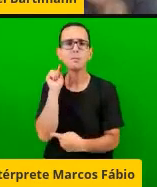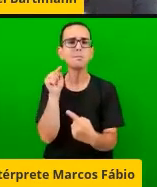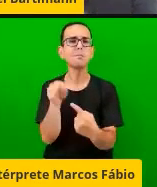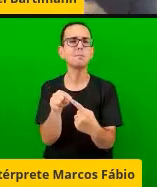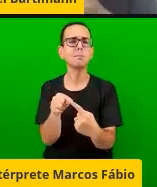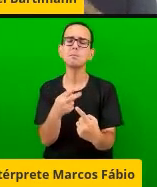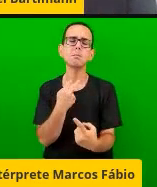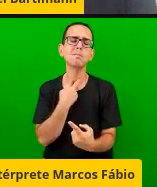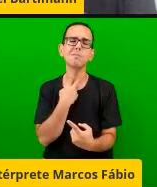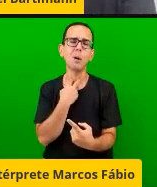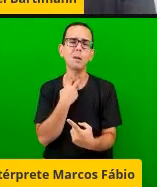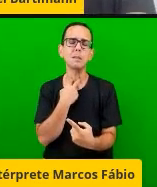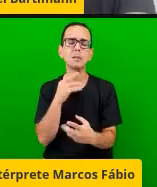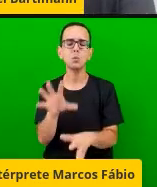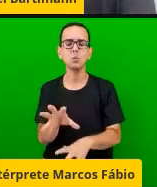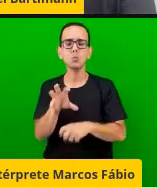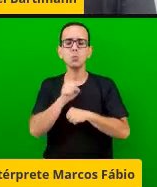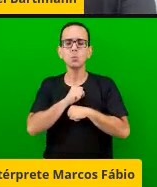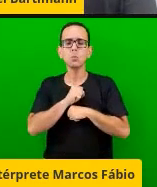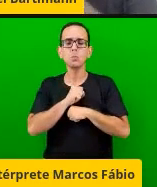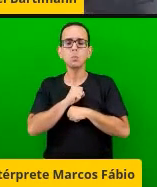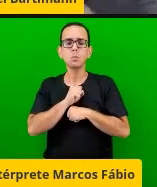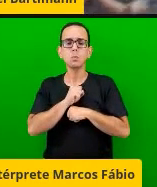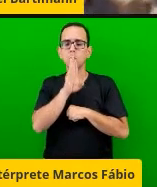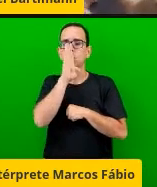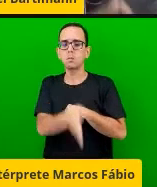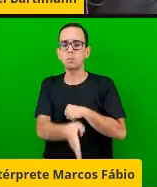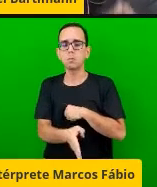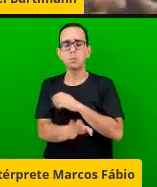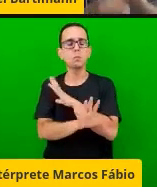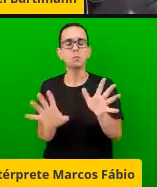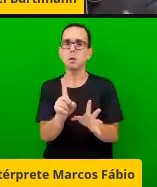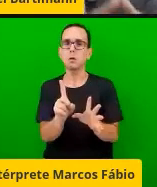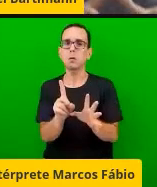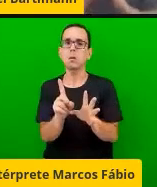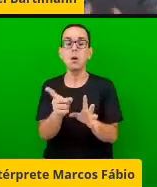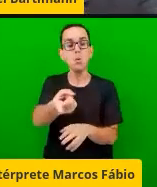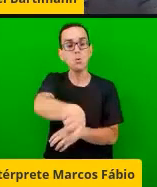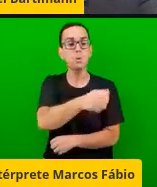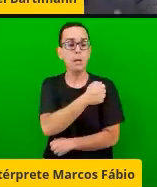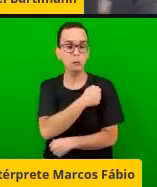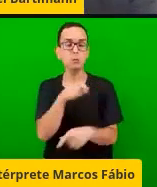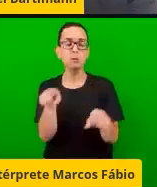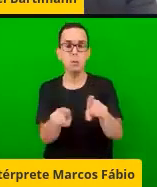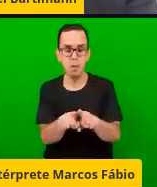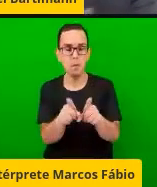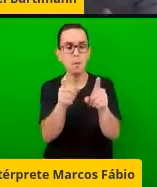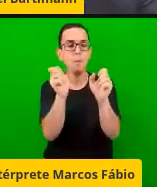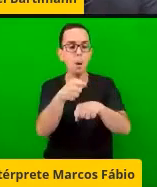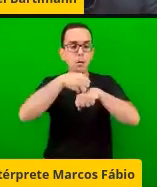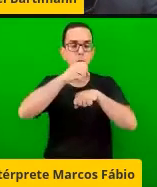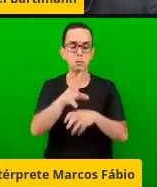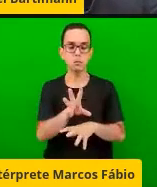ser mantido para um determinado grupo. É necessário que os alunos também compreendam e saibam ler